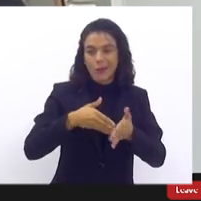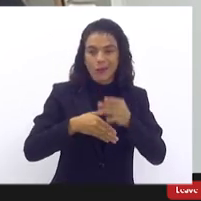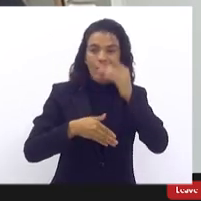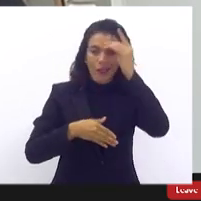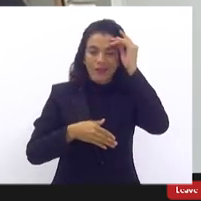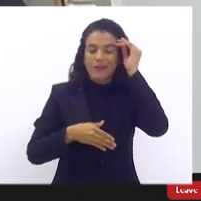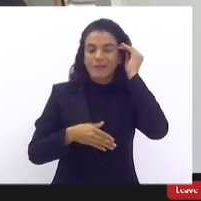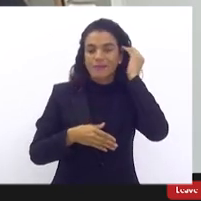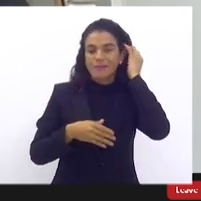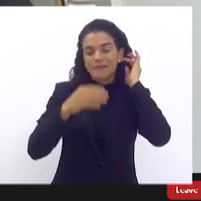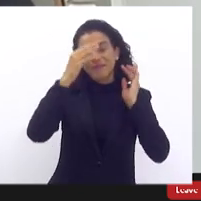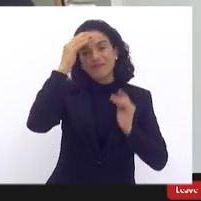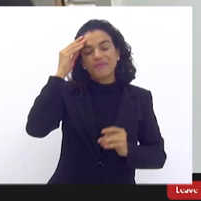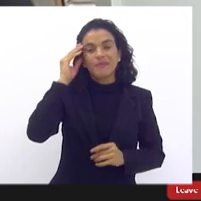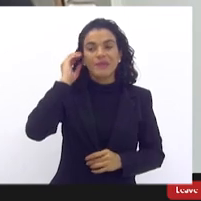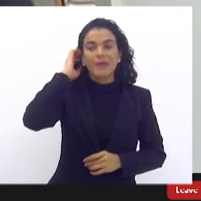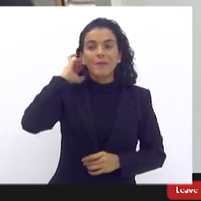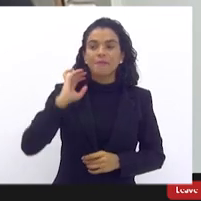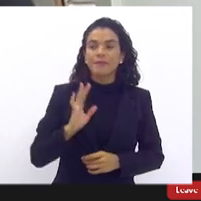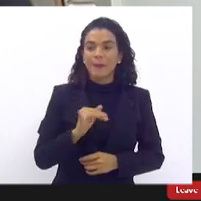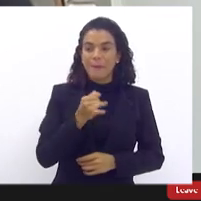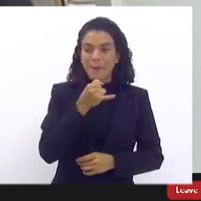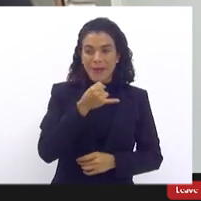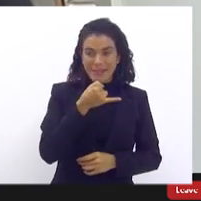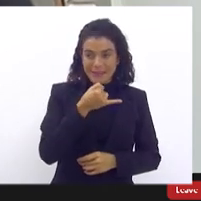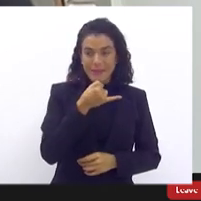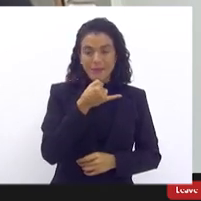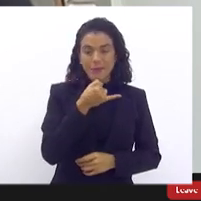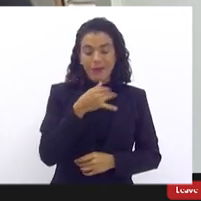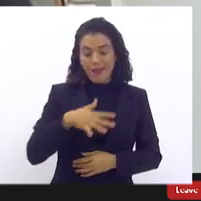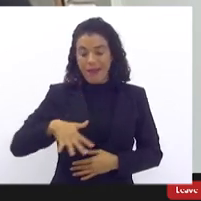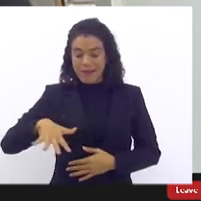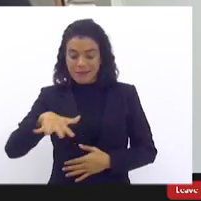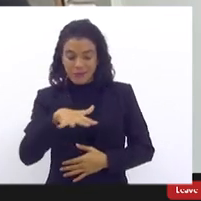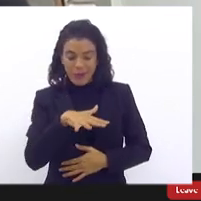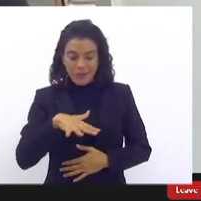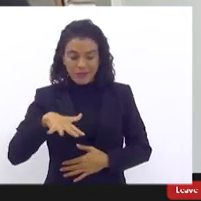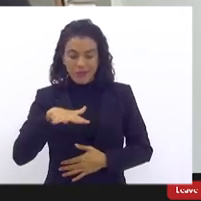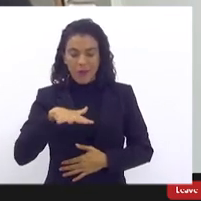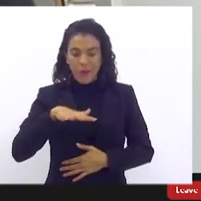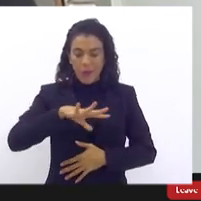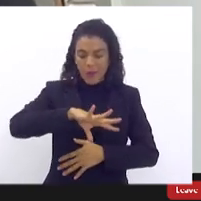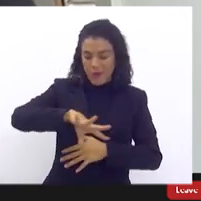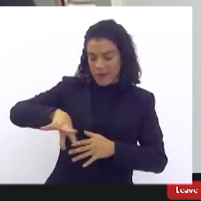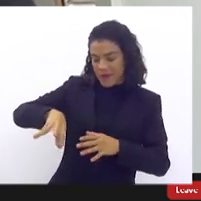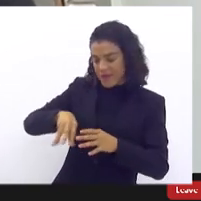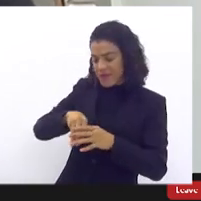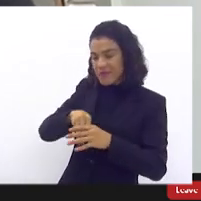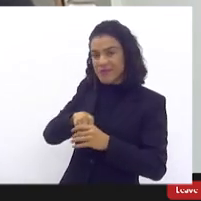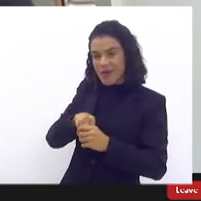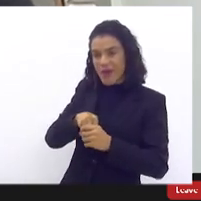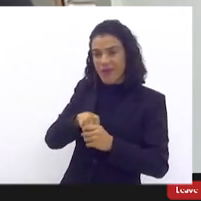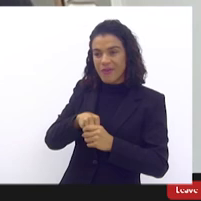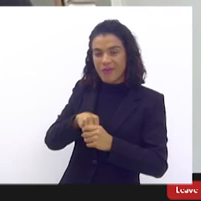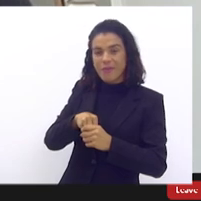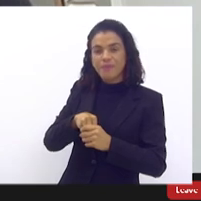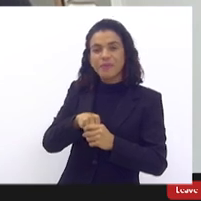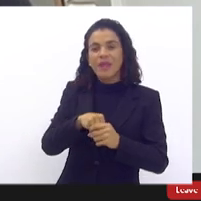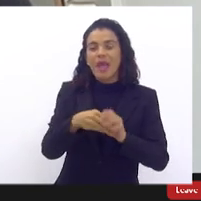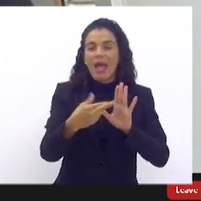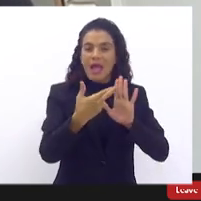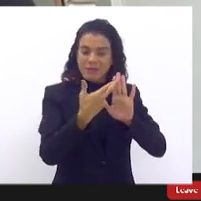além, né, que é o quanto as questões envolvendo essas normativas